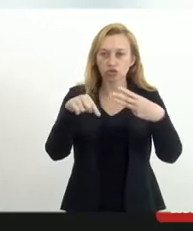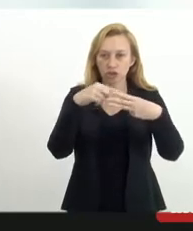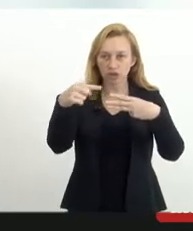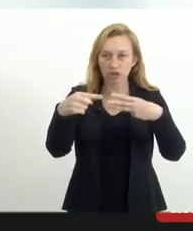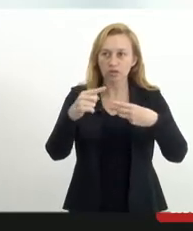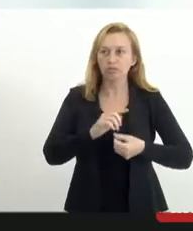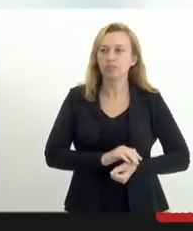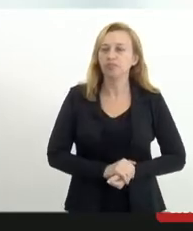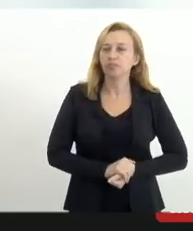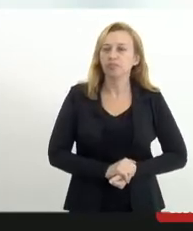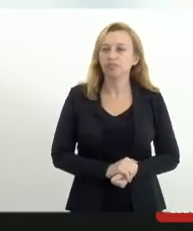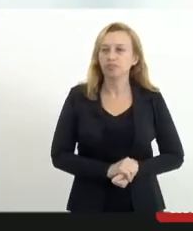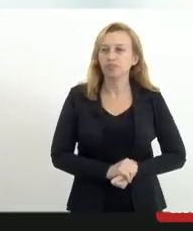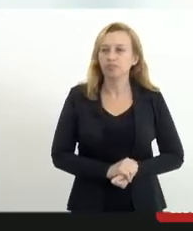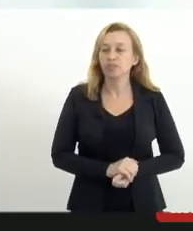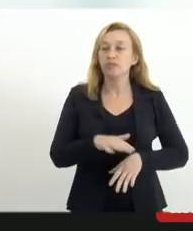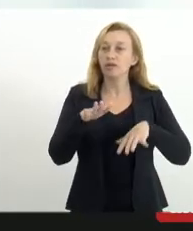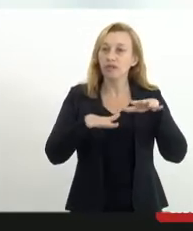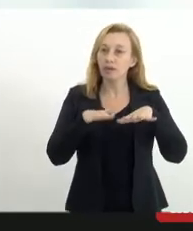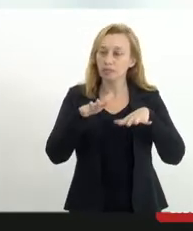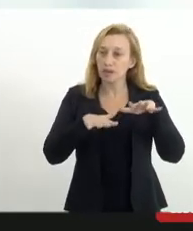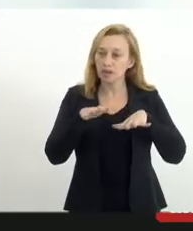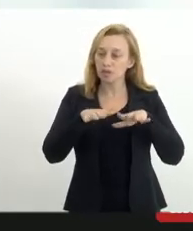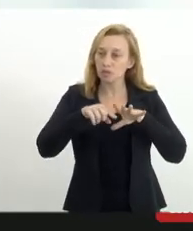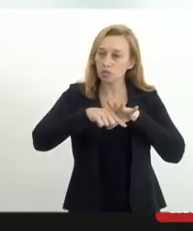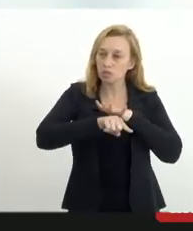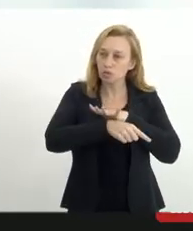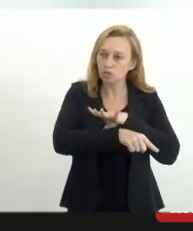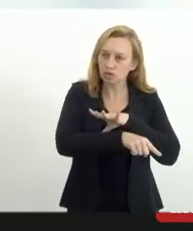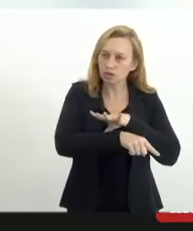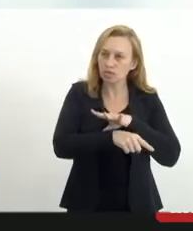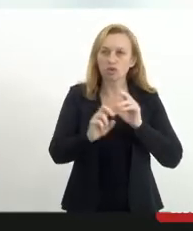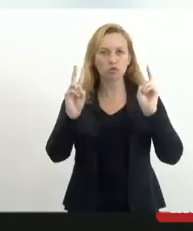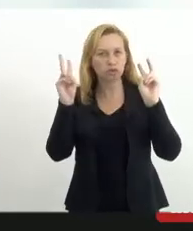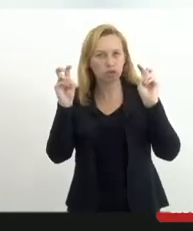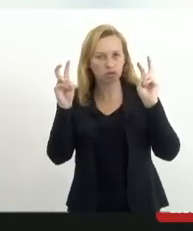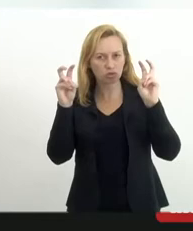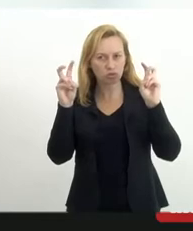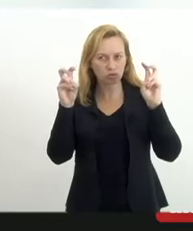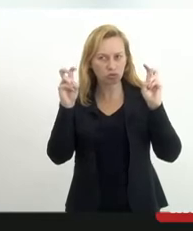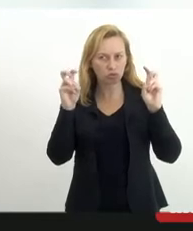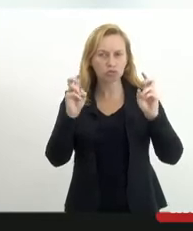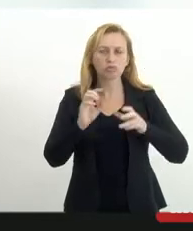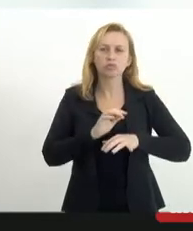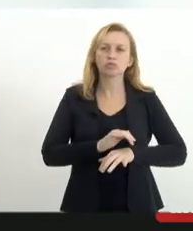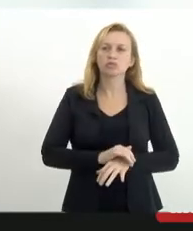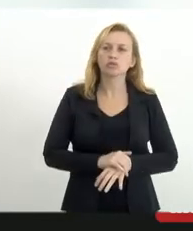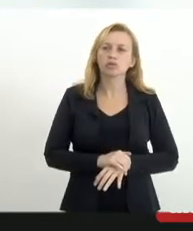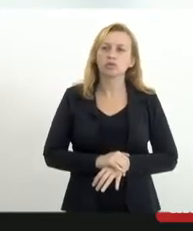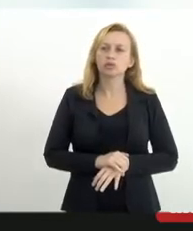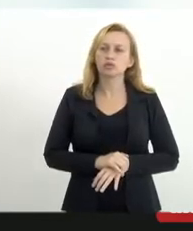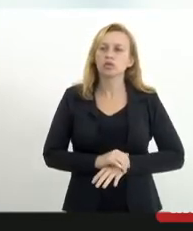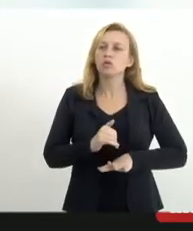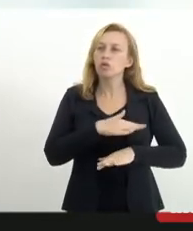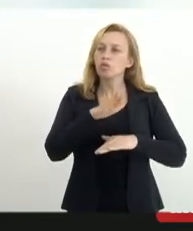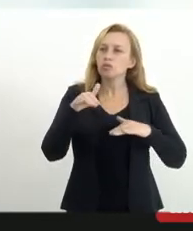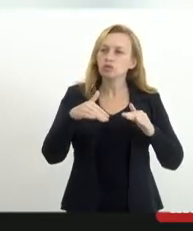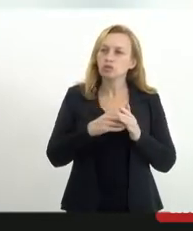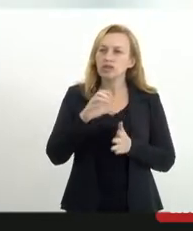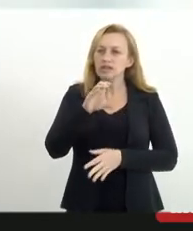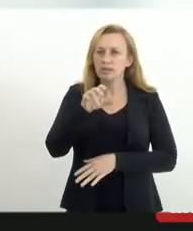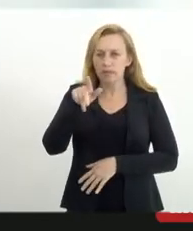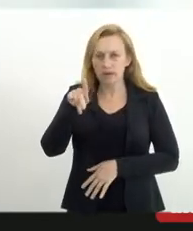E aí vai depender do grau de aprofundamento e das questões que vierem à tona, como cabe a toda a